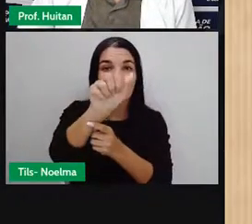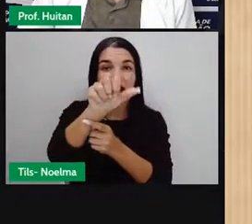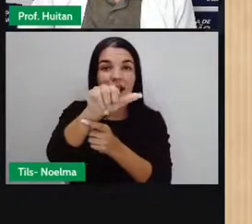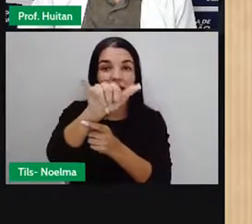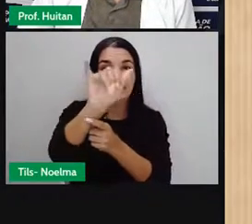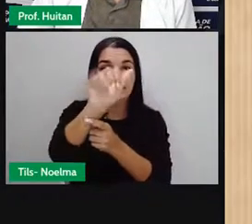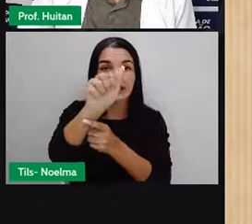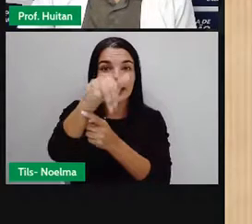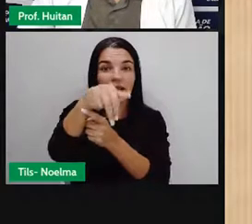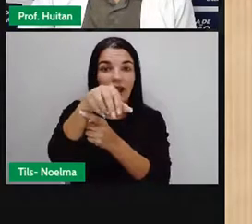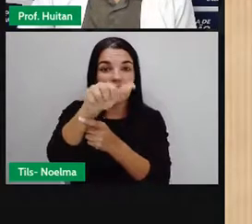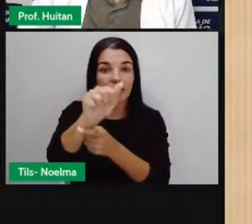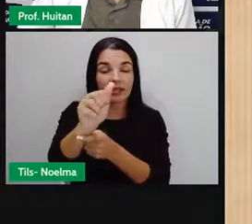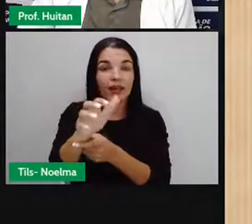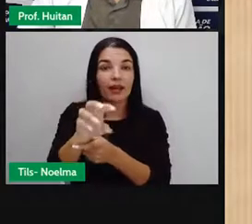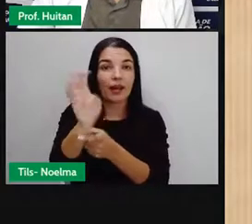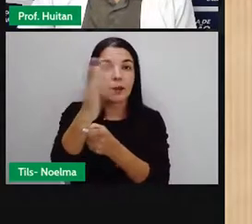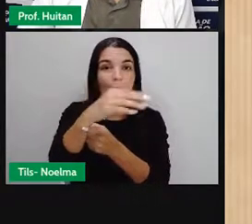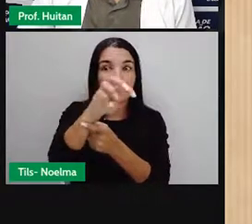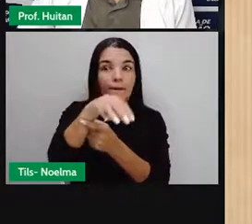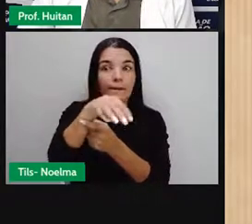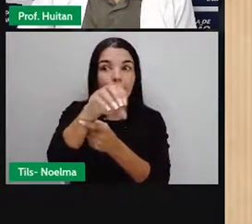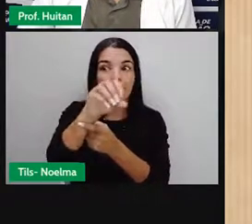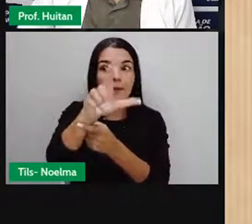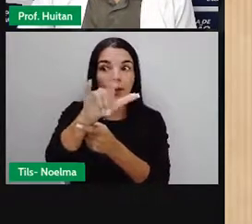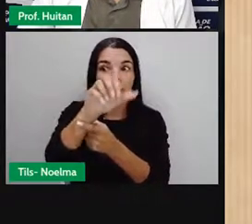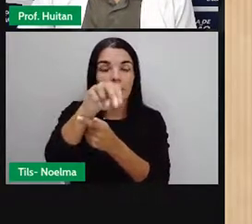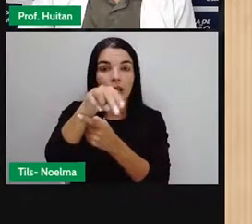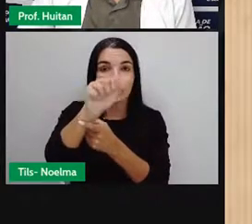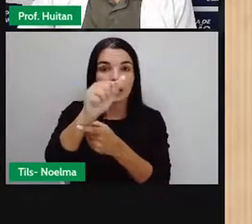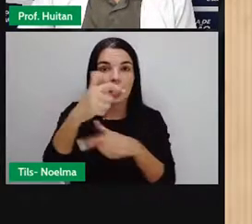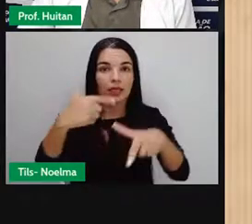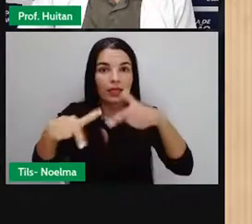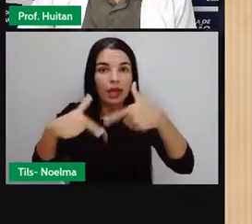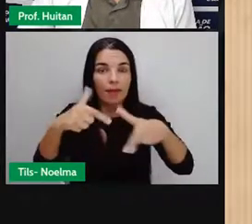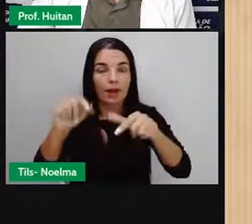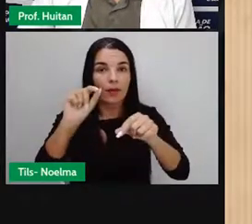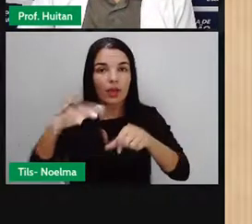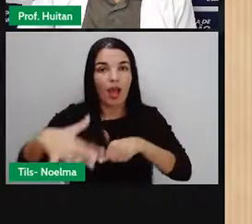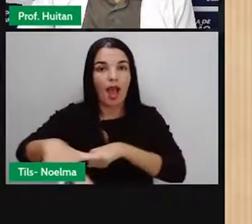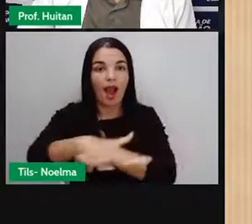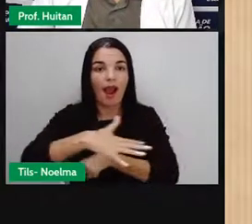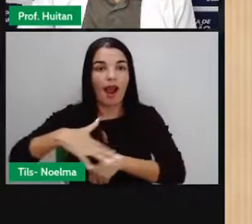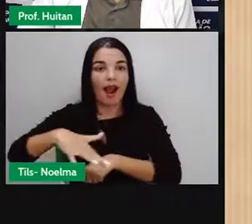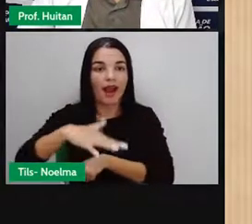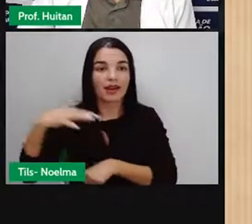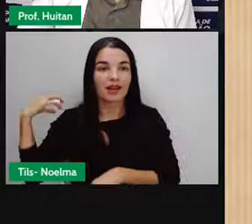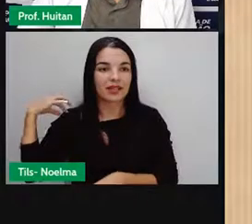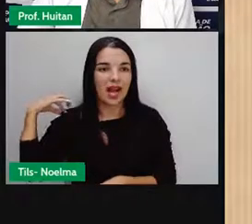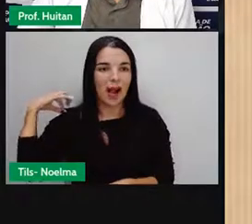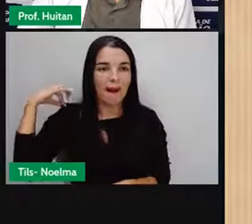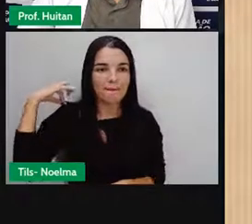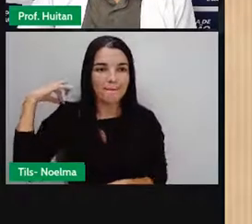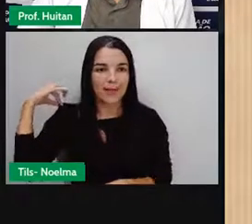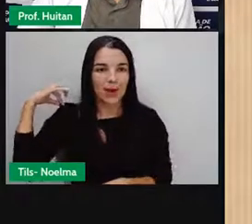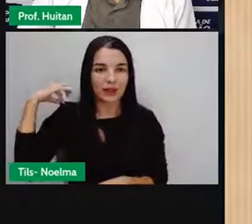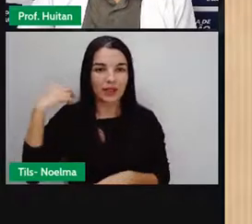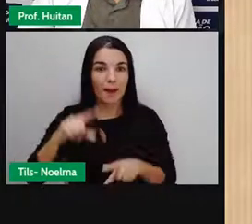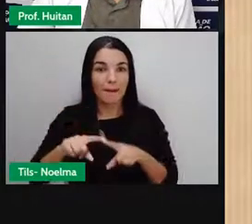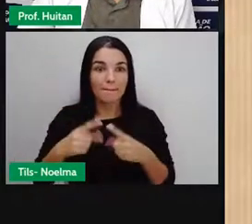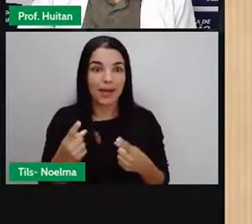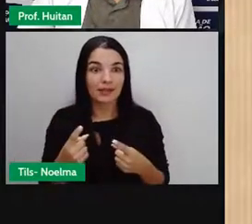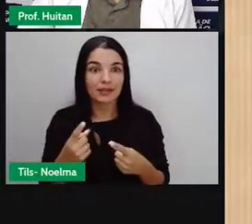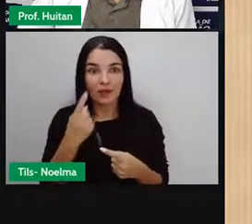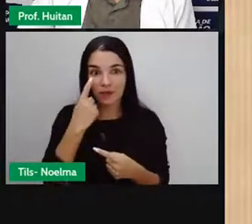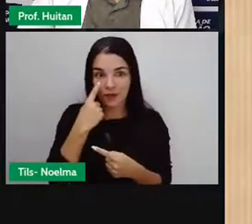pessoa, Dayana Molina, ela trabalha na área da moda, mas percebam que ela valoriza ainda a sua